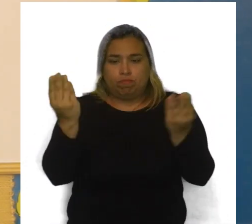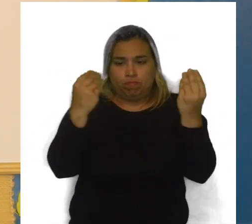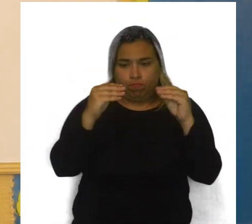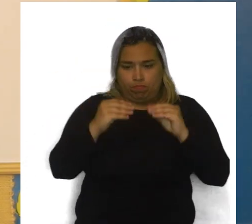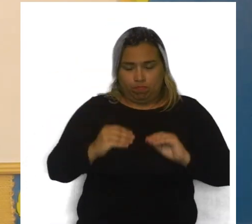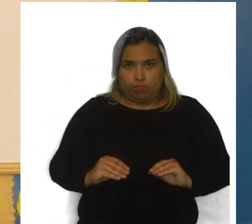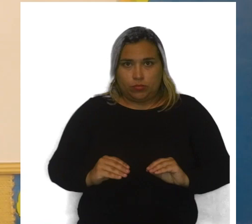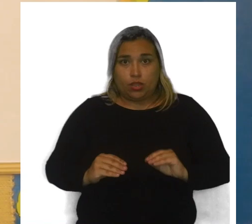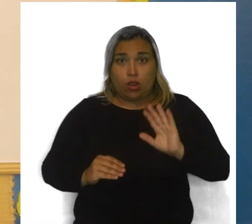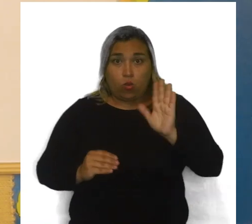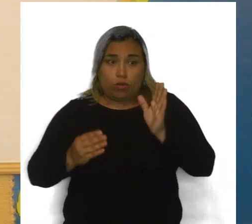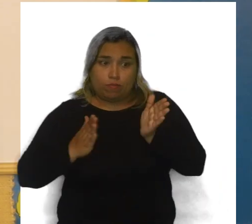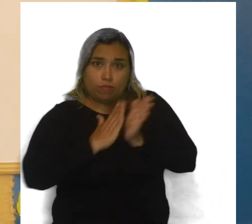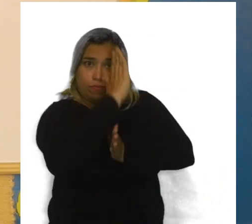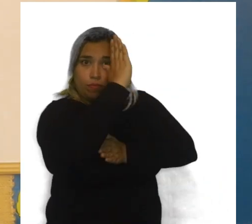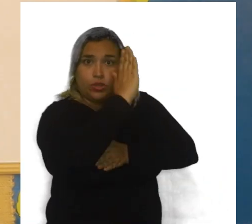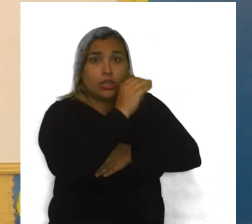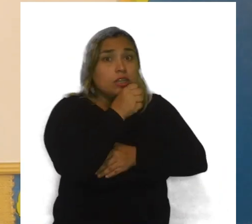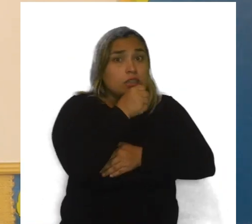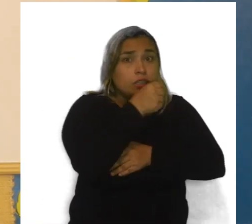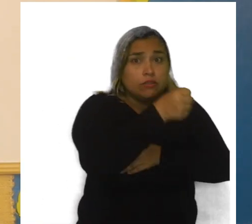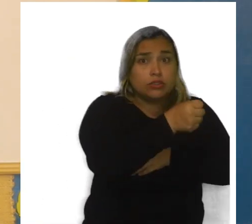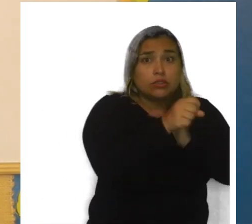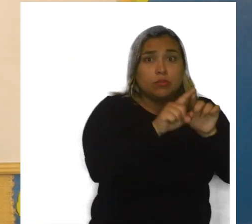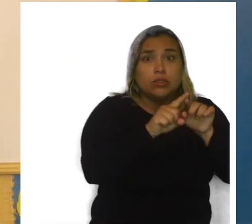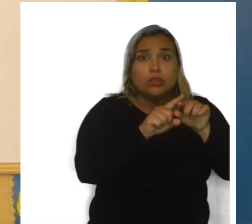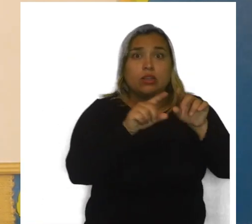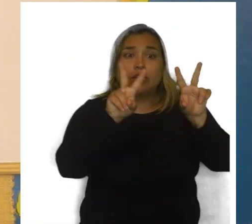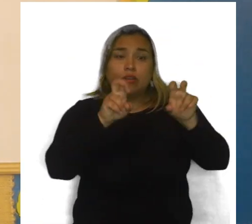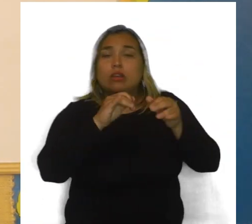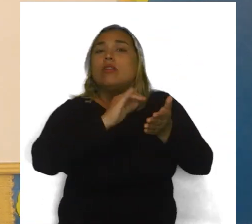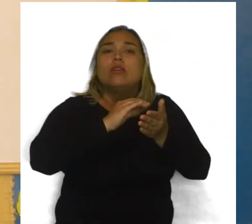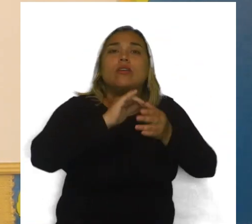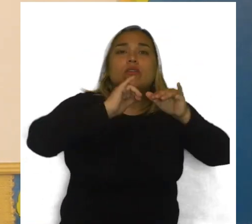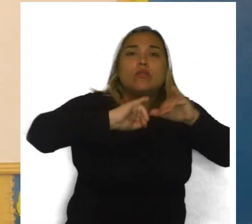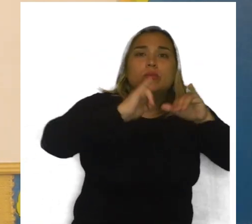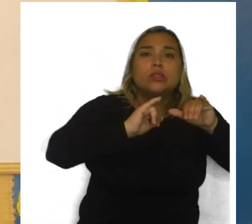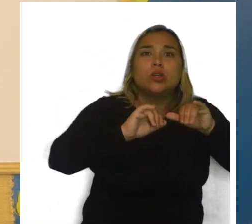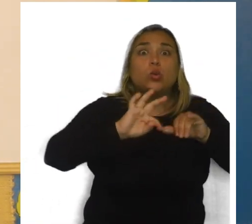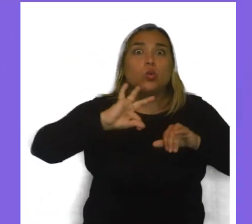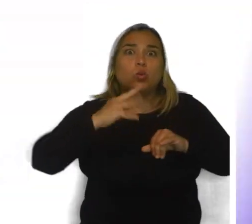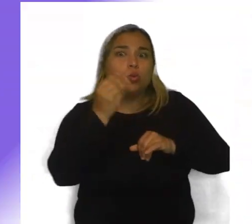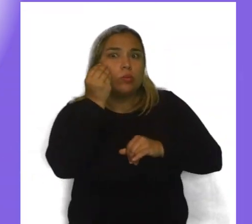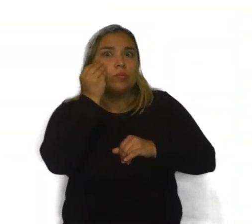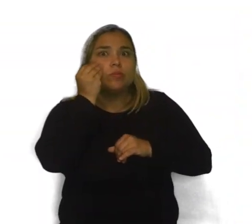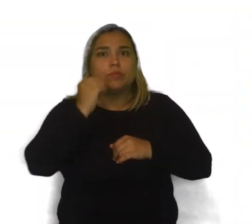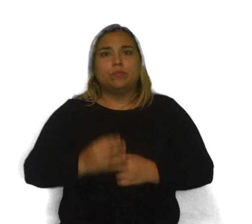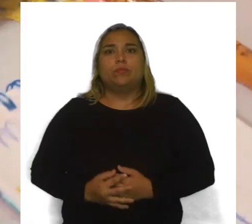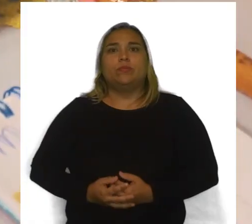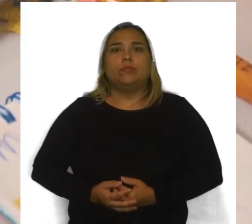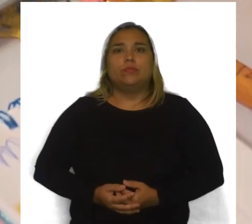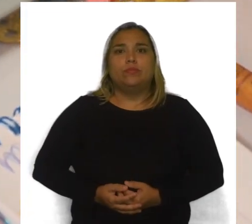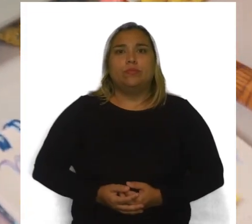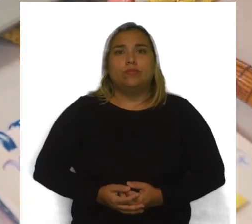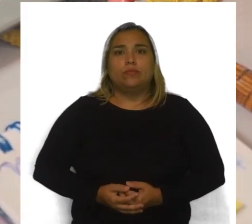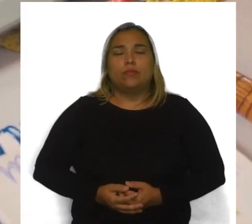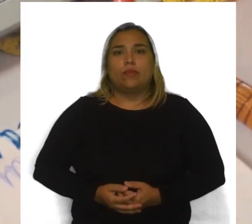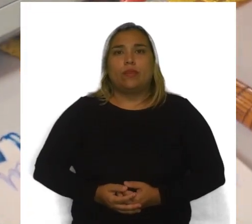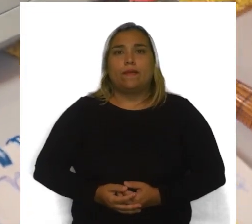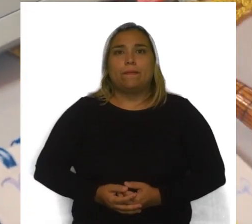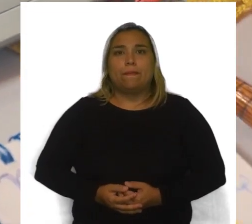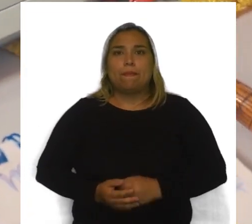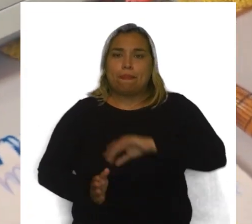vais partir para entrevista, cruzamento de dados, checagem e demais tarefas. Fora a